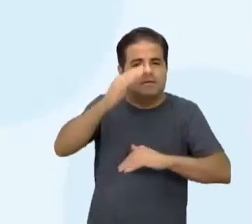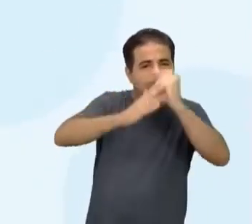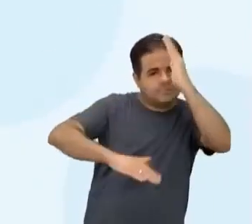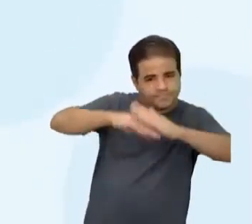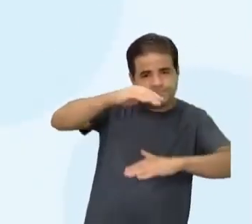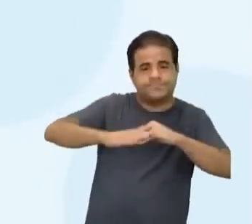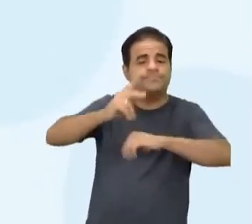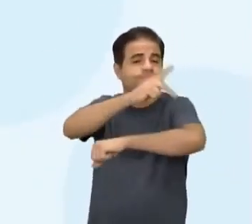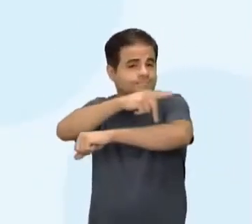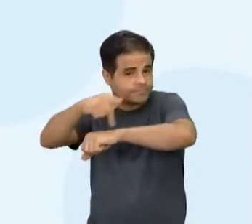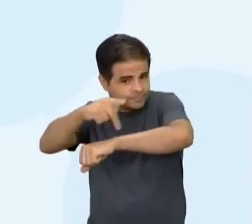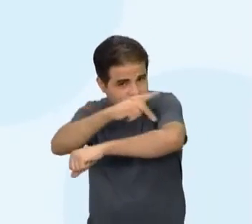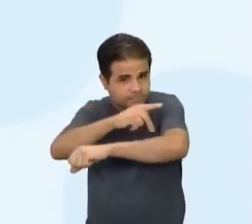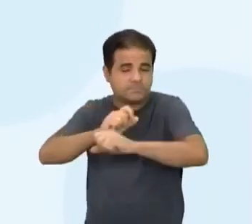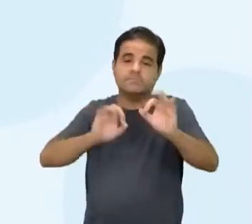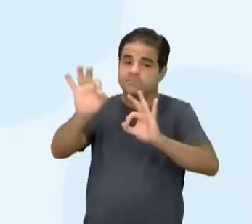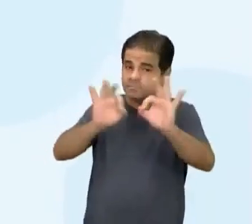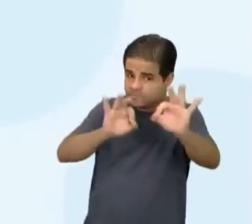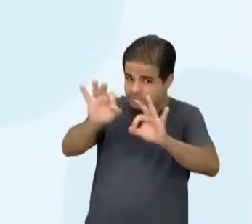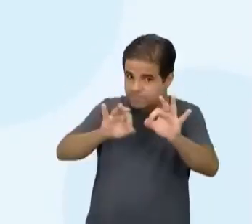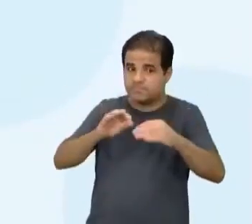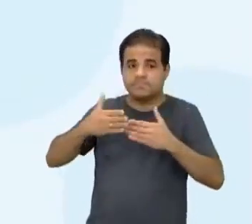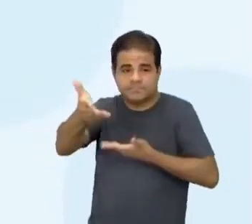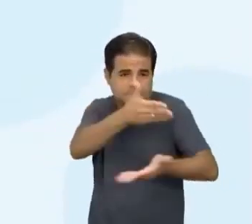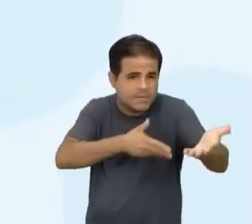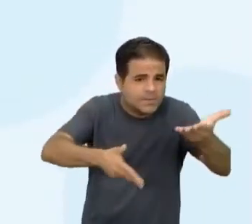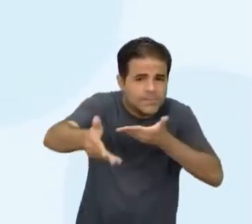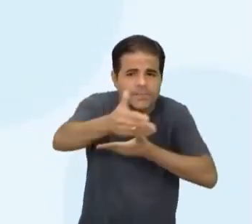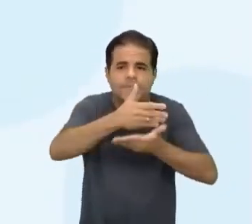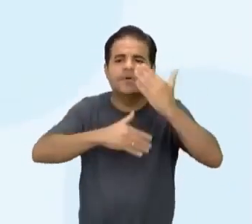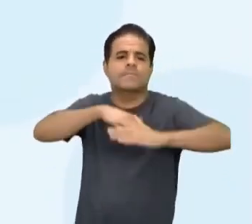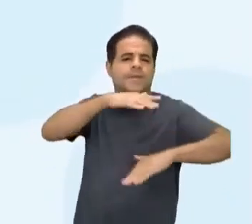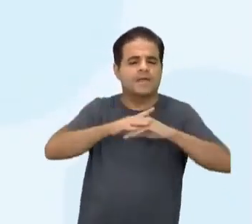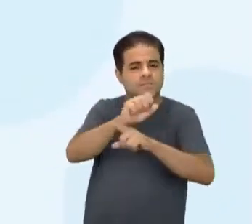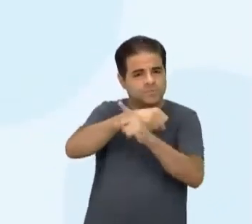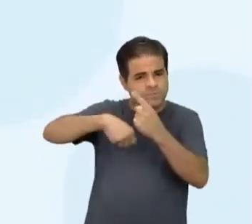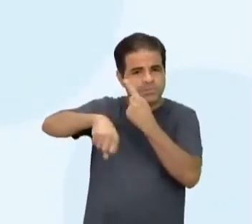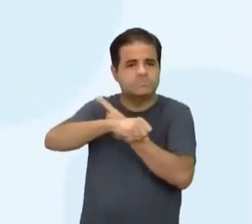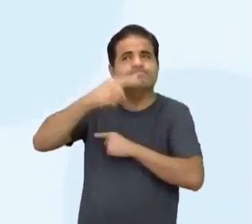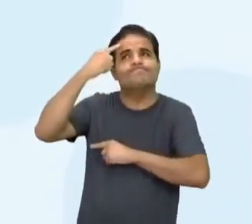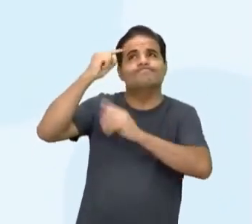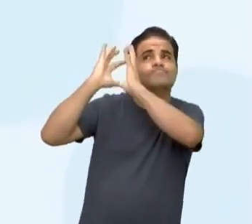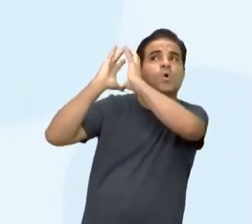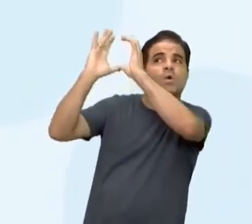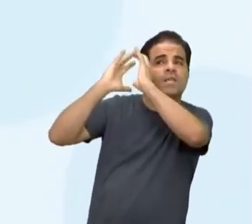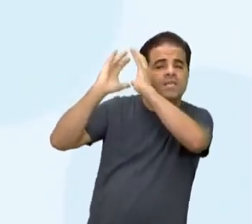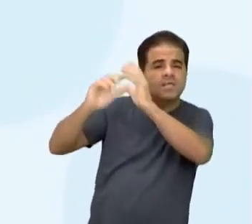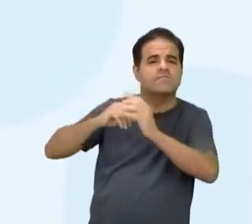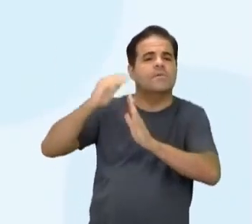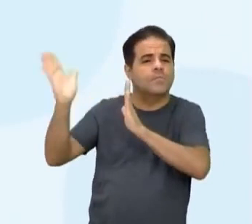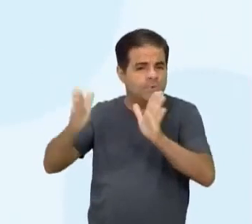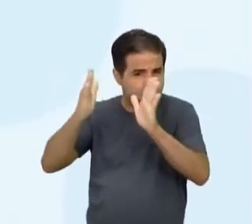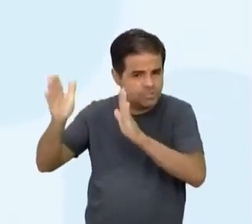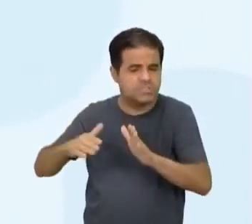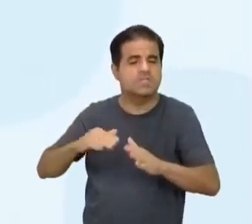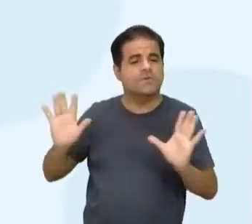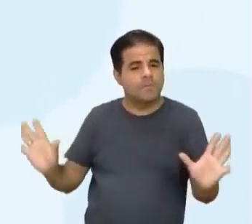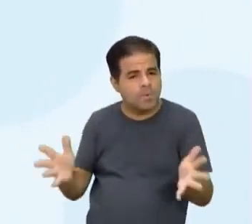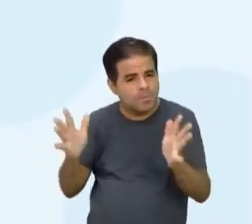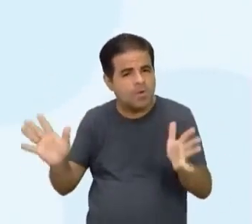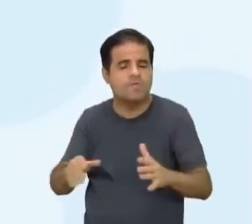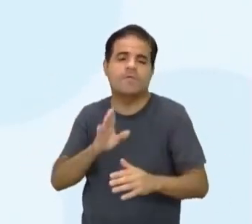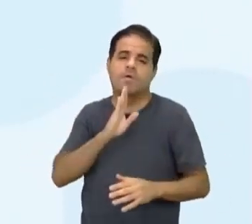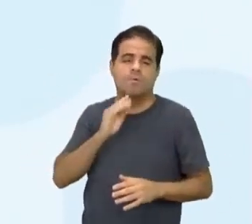ações pedagógicas planejadas para relacionar práticas sociais, cognitivas, produtivas e promover